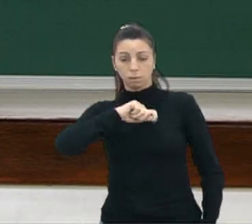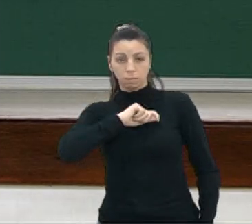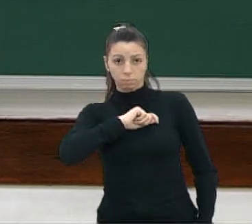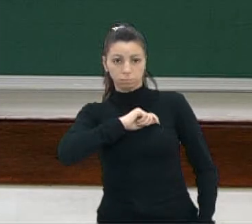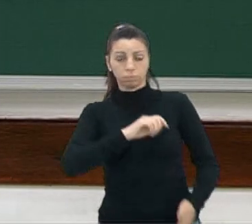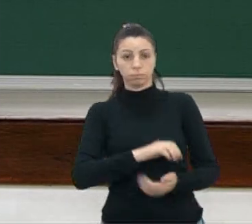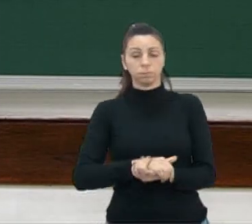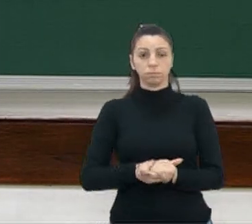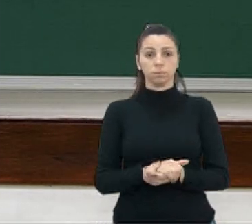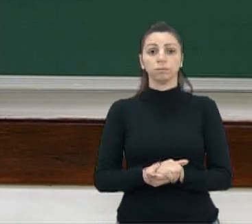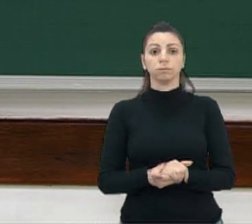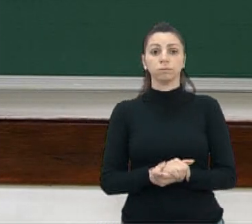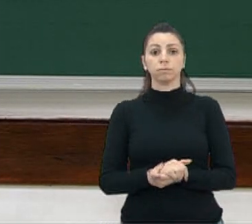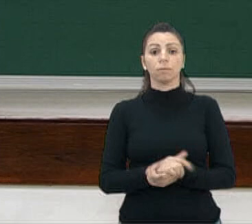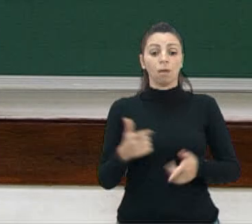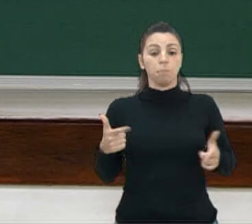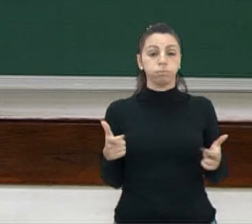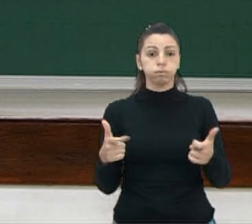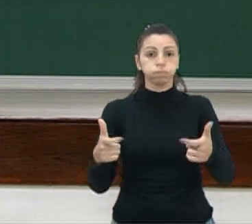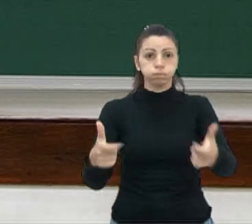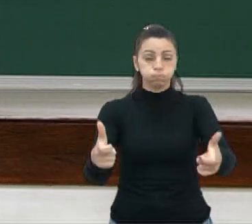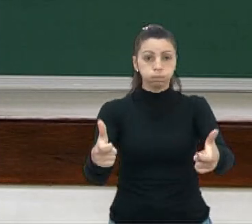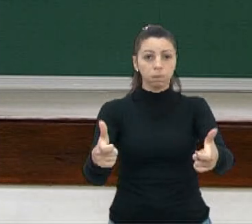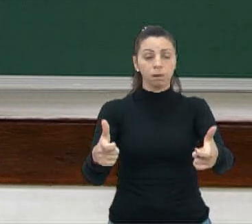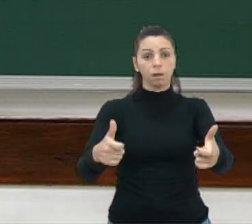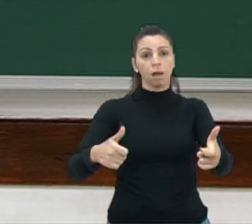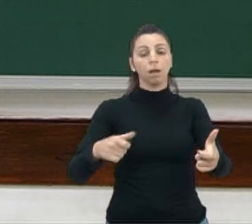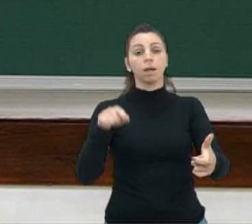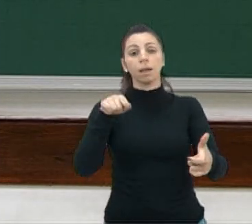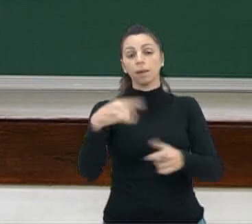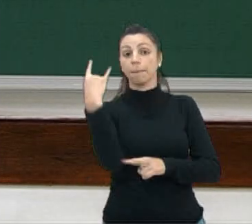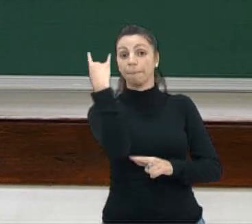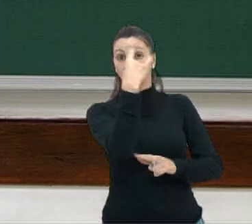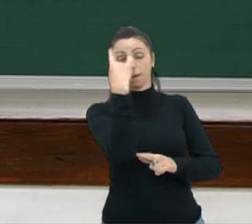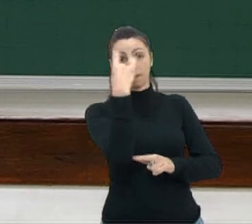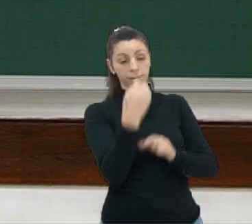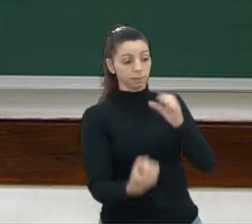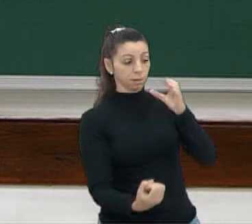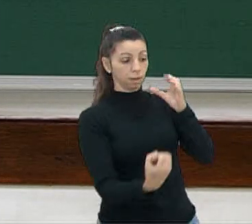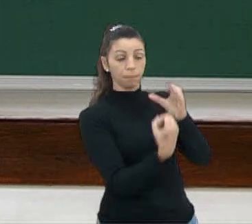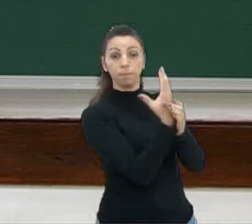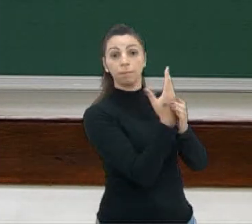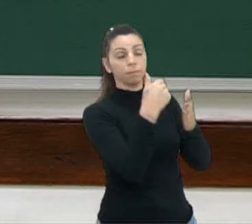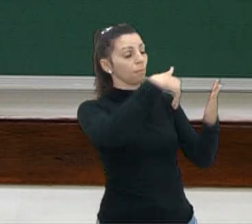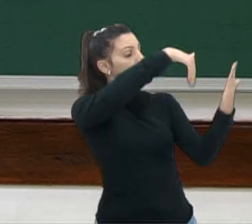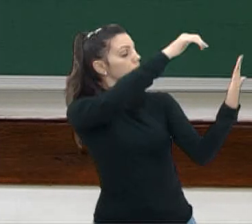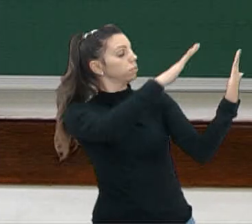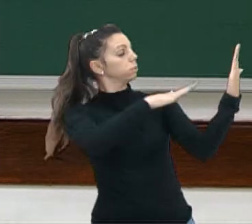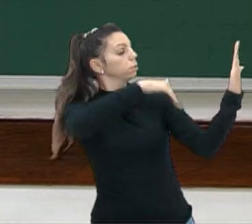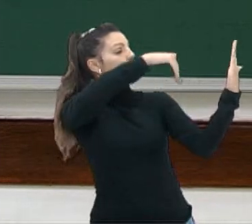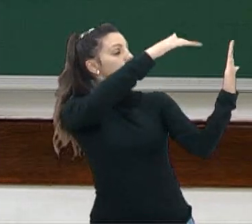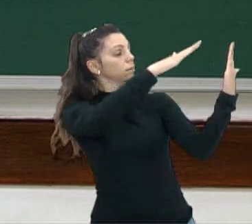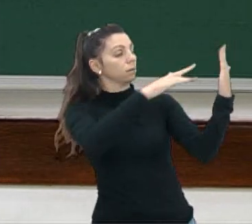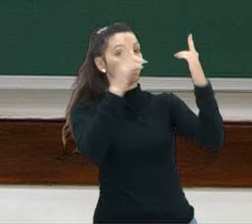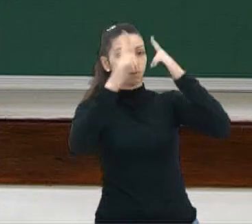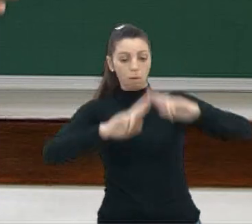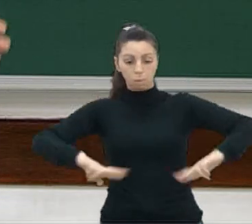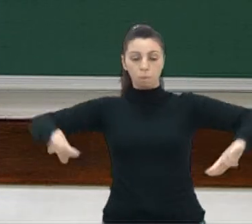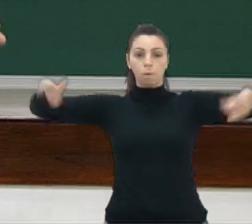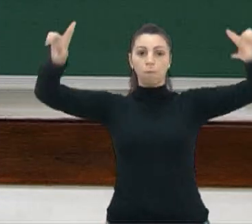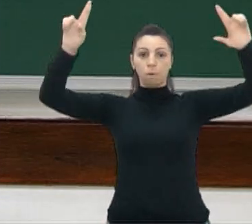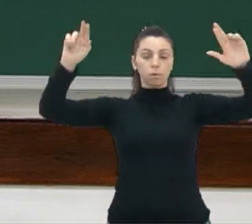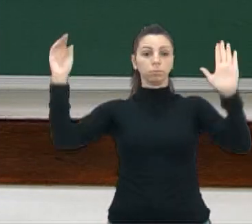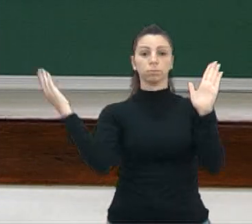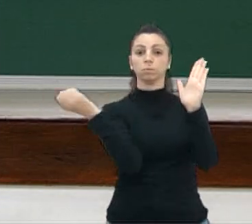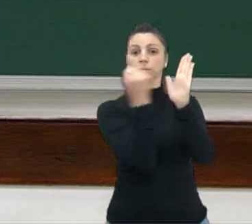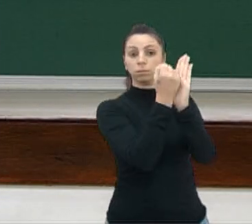um painel, que se não me engano fica na ONU, não sei se é na entrada, no hall de entrada, enfim, fica em algum lugar lá na ONU, é um painel